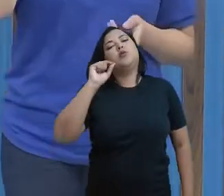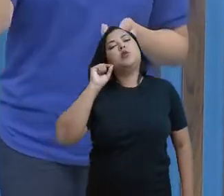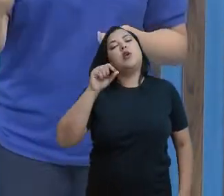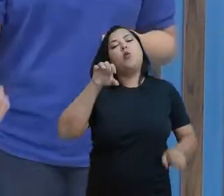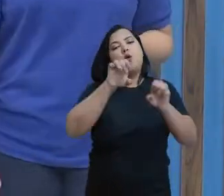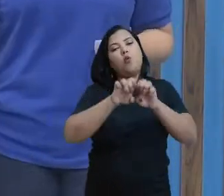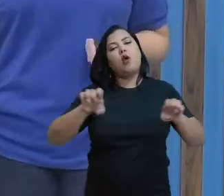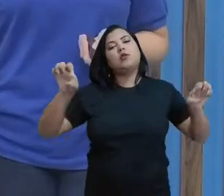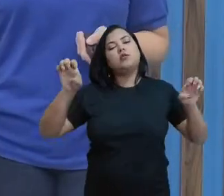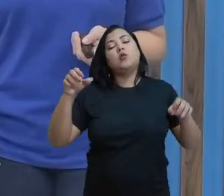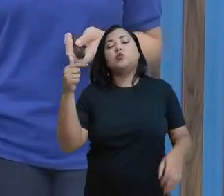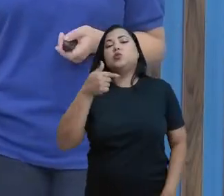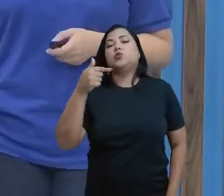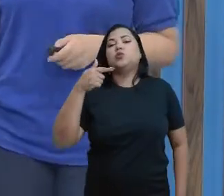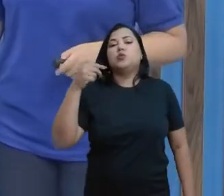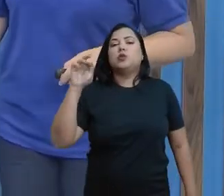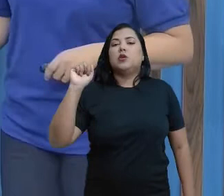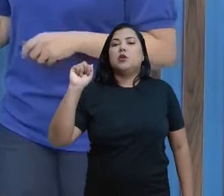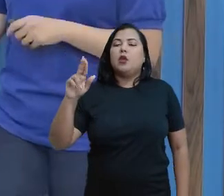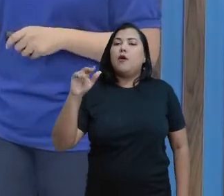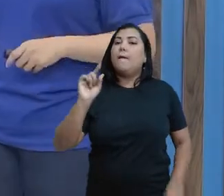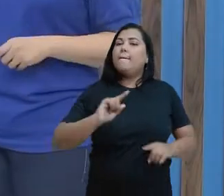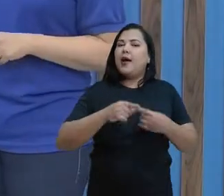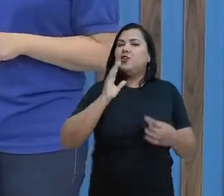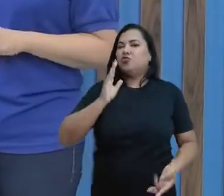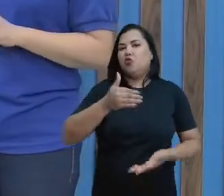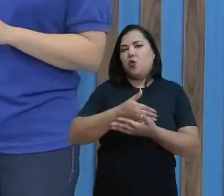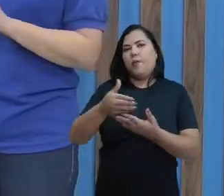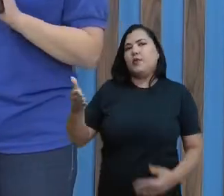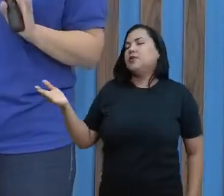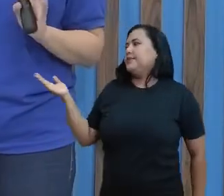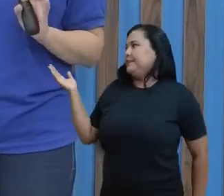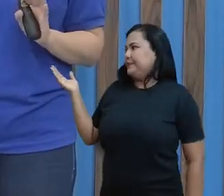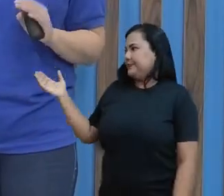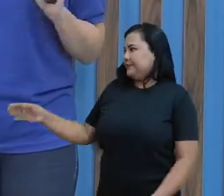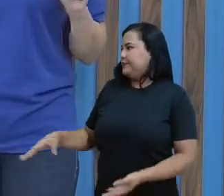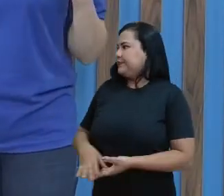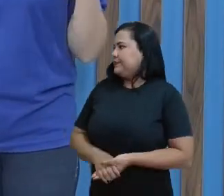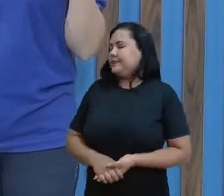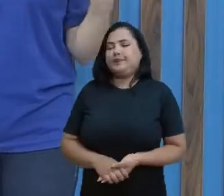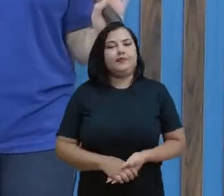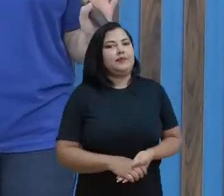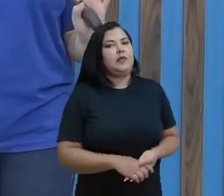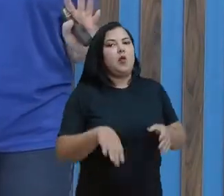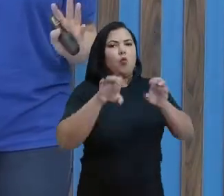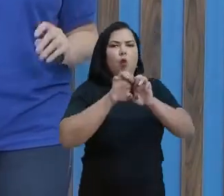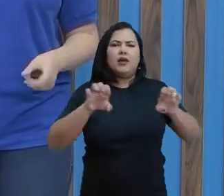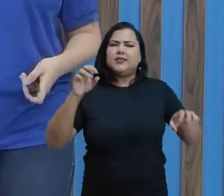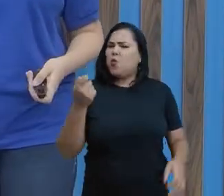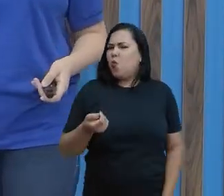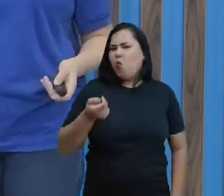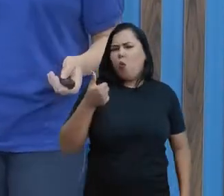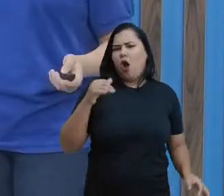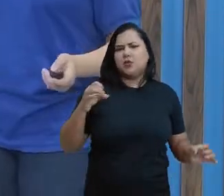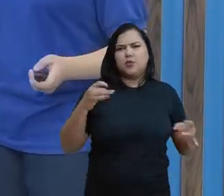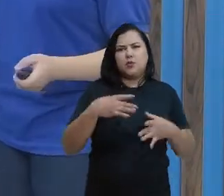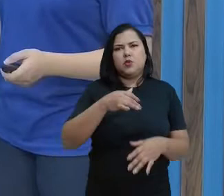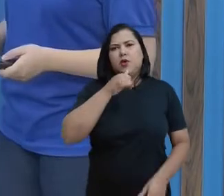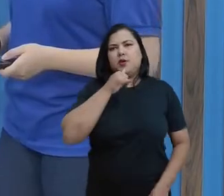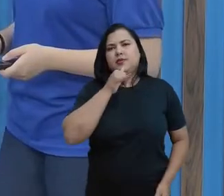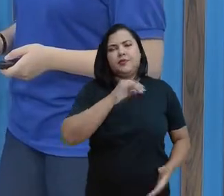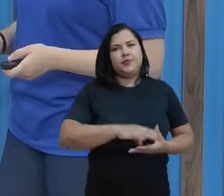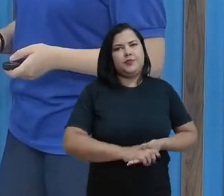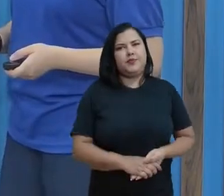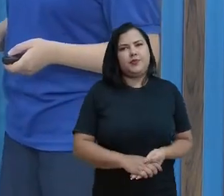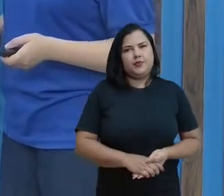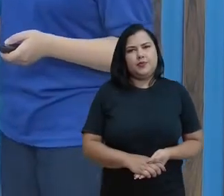do segundo grau também incompleta. Mas a gente já começou utilizando essa ideia da equação quase prontinha aí para resolver, ó. Então, vamos